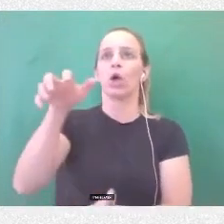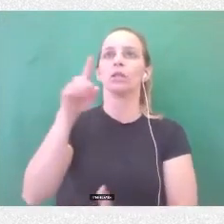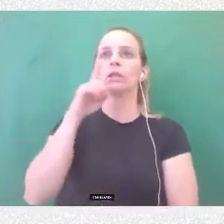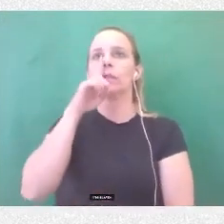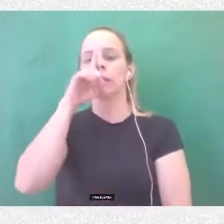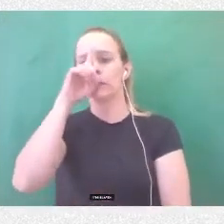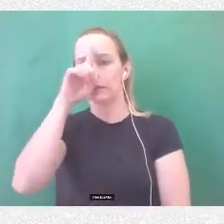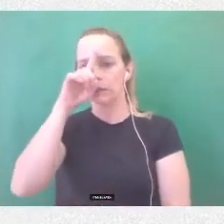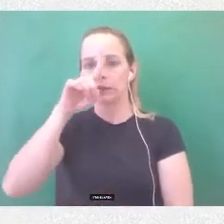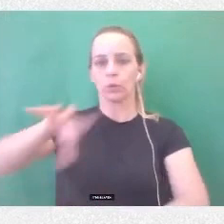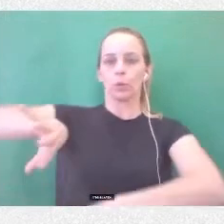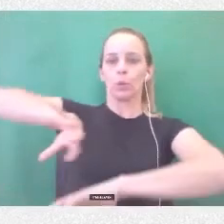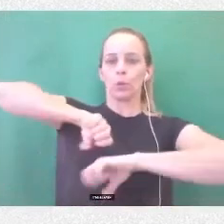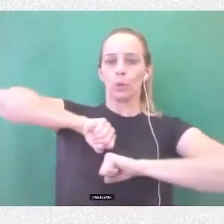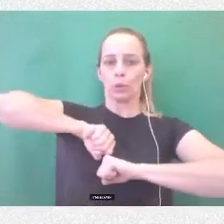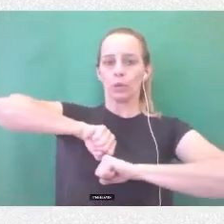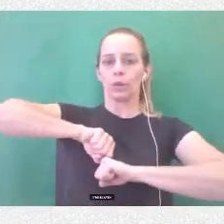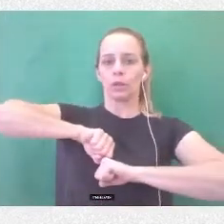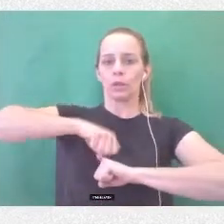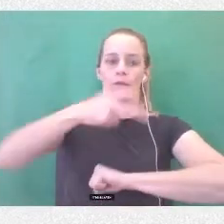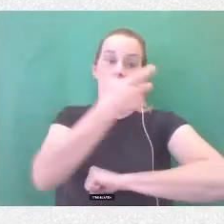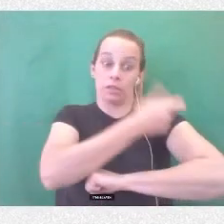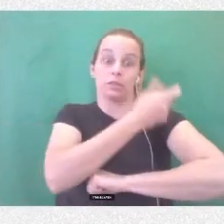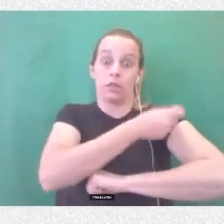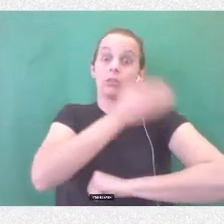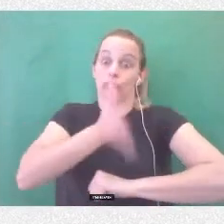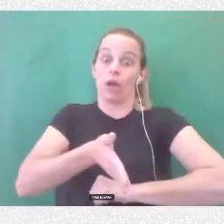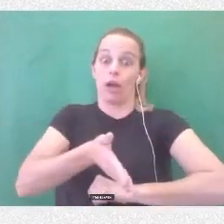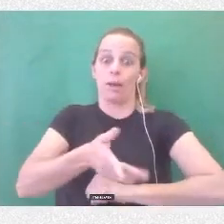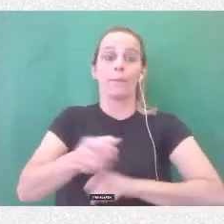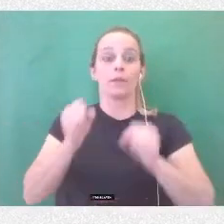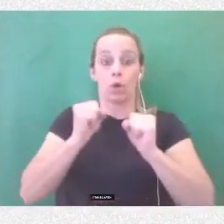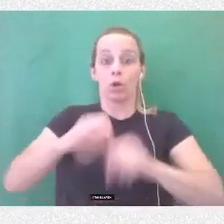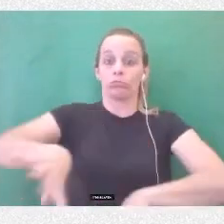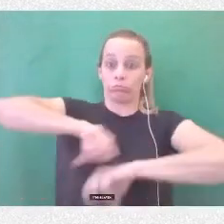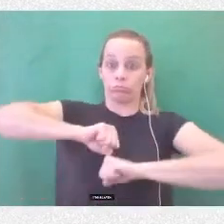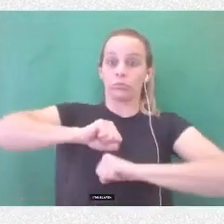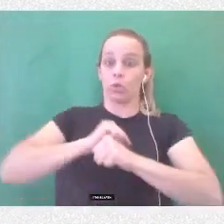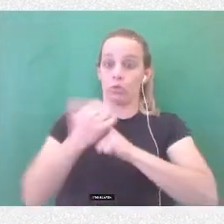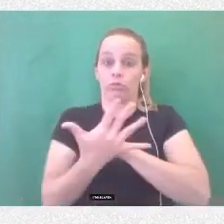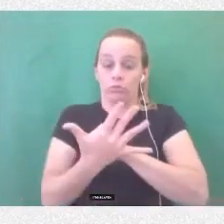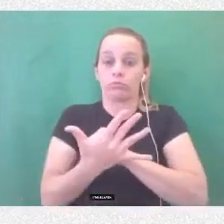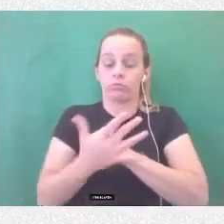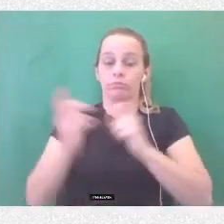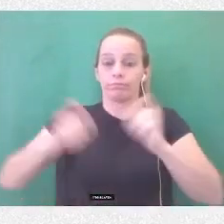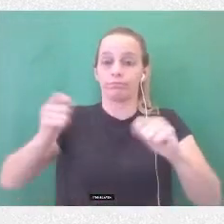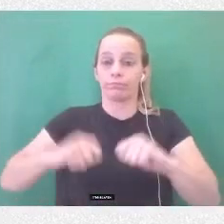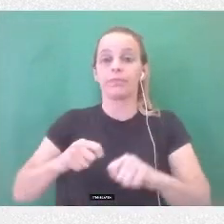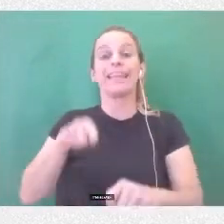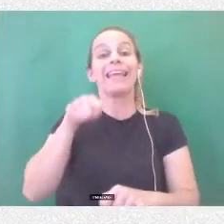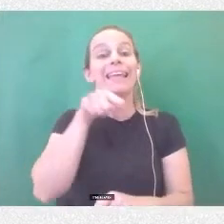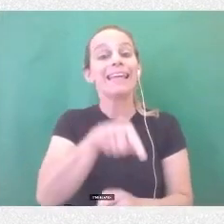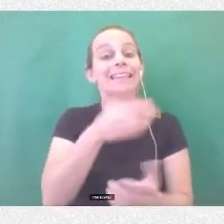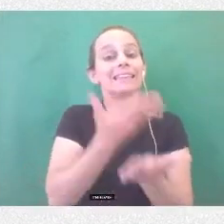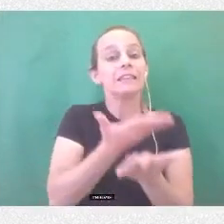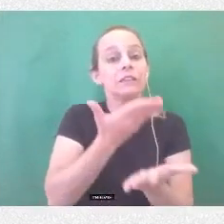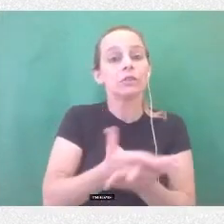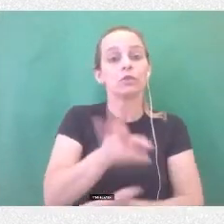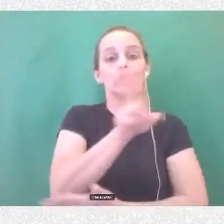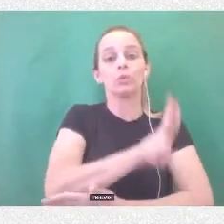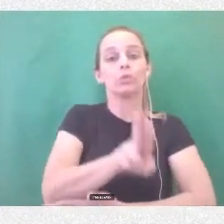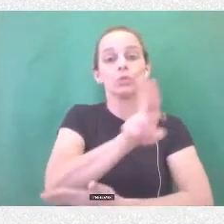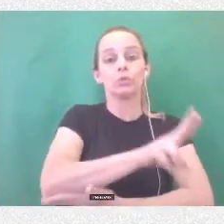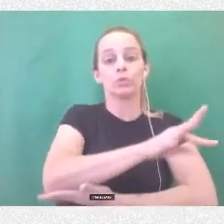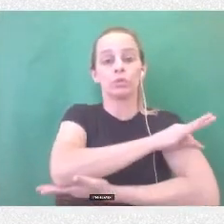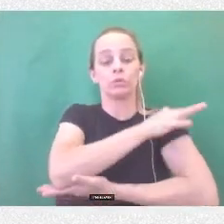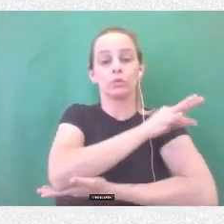ter infecção por Covid, mesmo se vacinados, por exemplo, né. Só ressaltar que esse estudo ele utiliza técnicas de